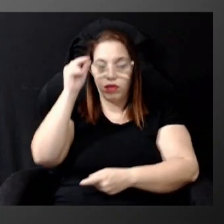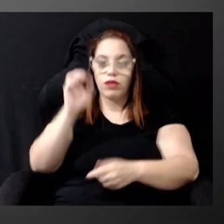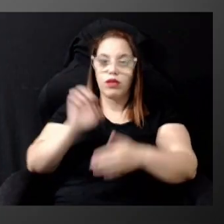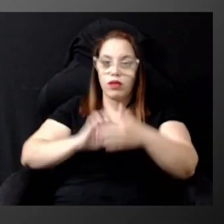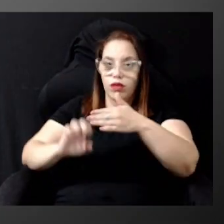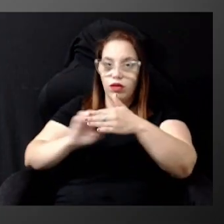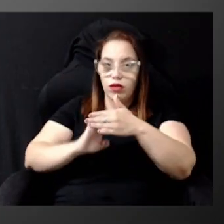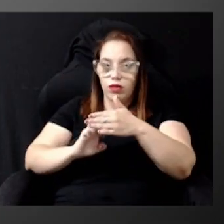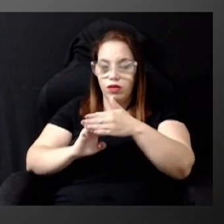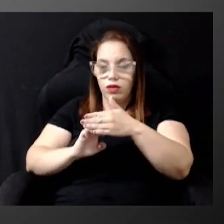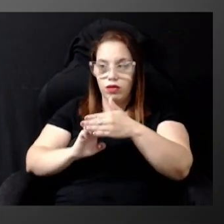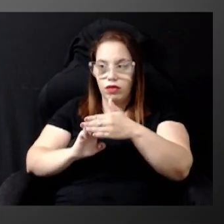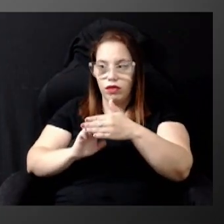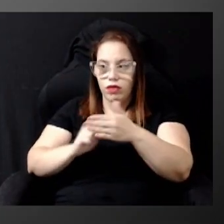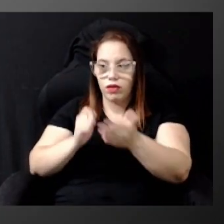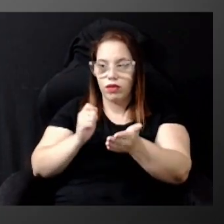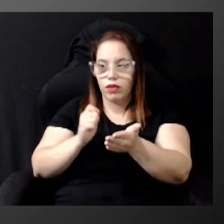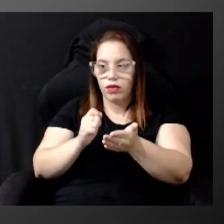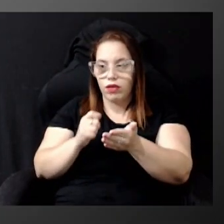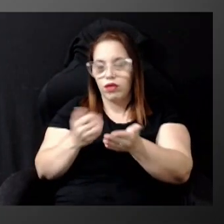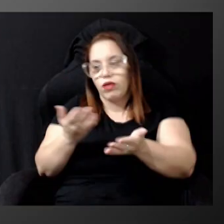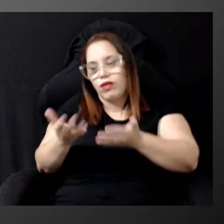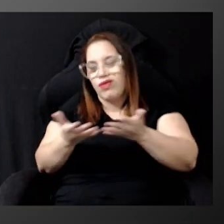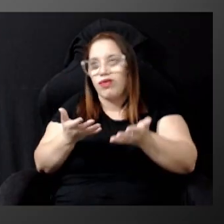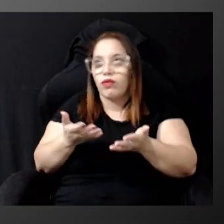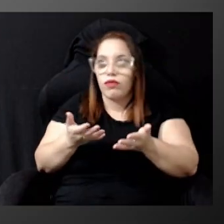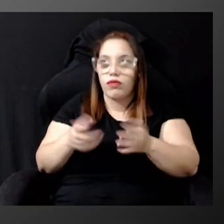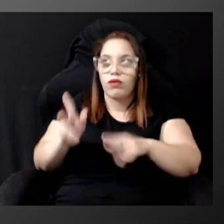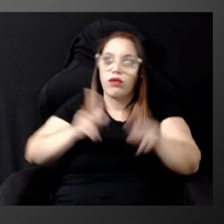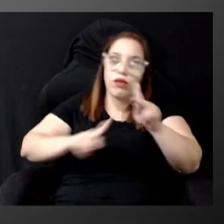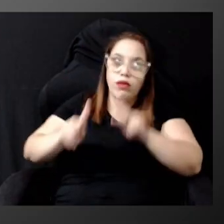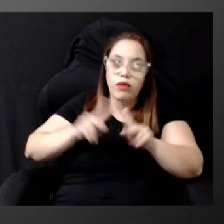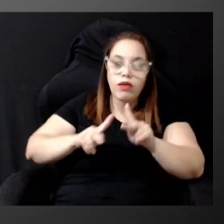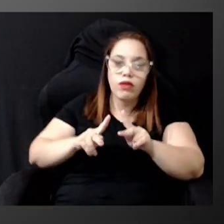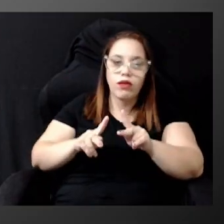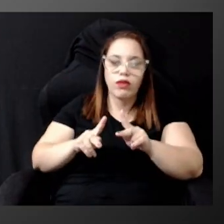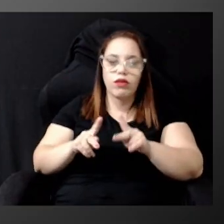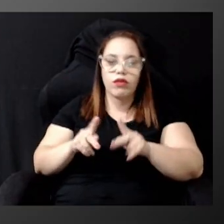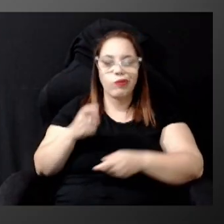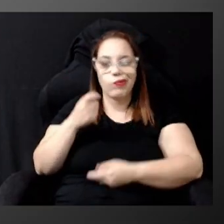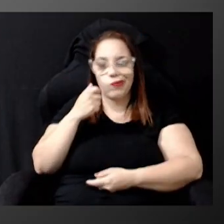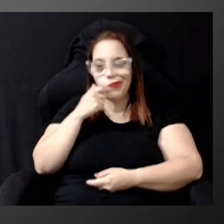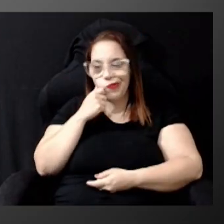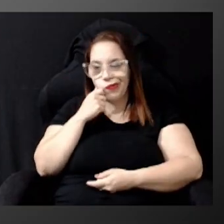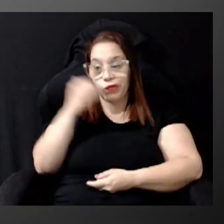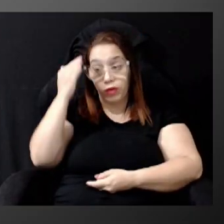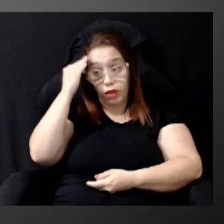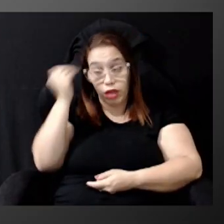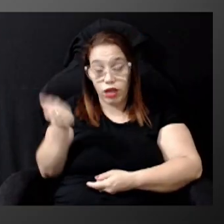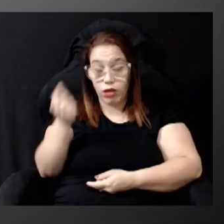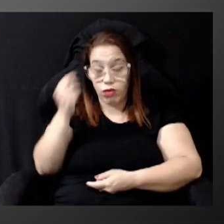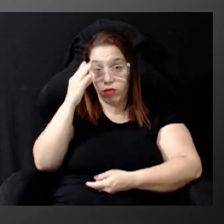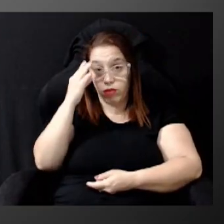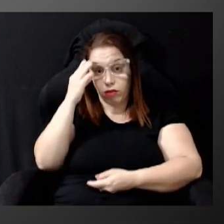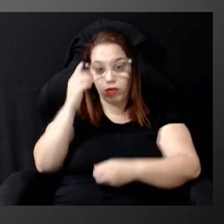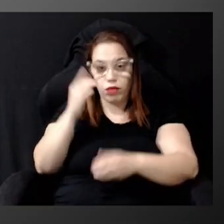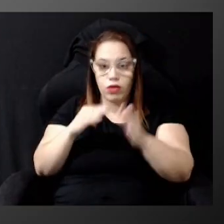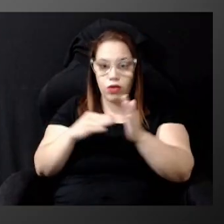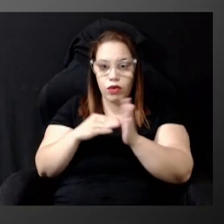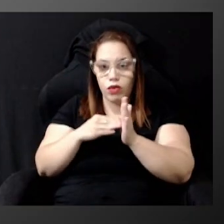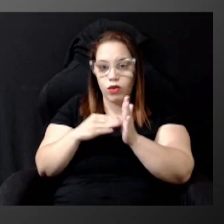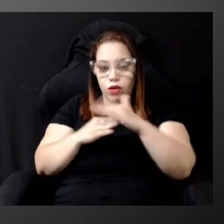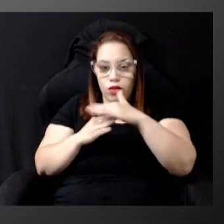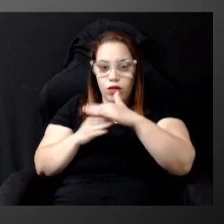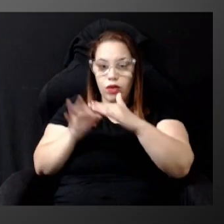contrapartida. E não necessariamente a população fica sabendo disso no tempo adequado para acompanhar